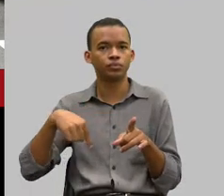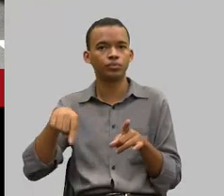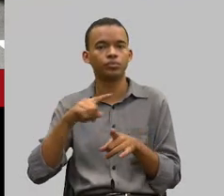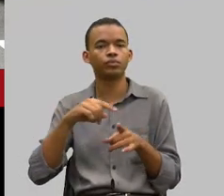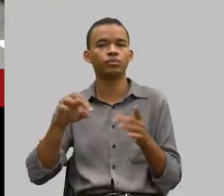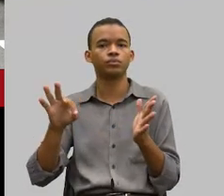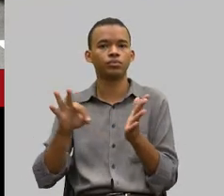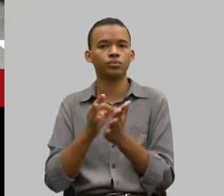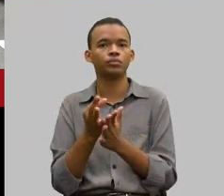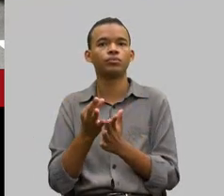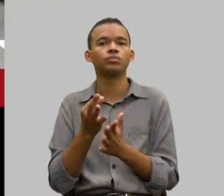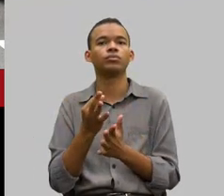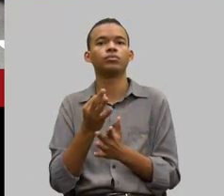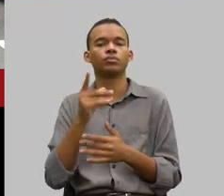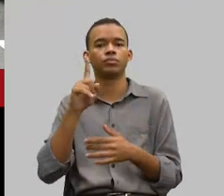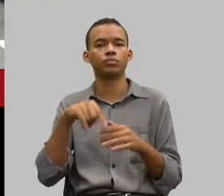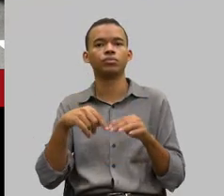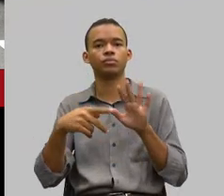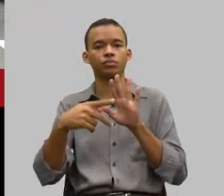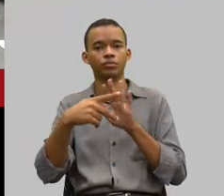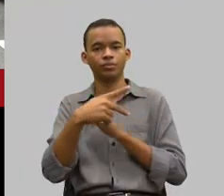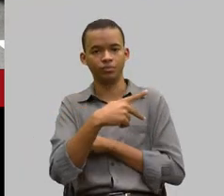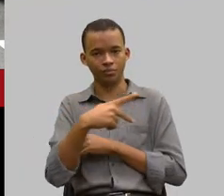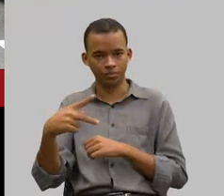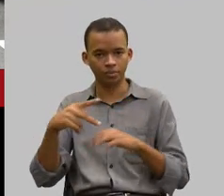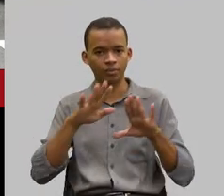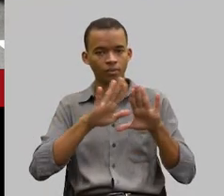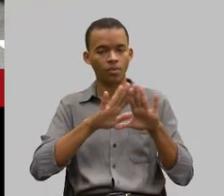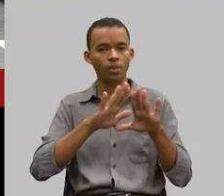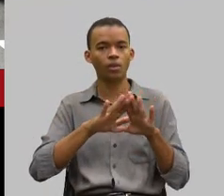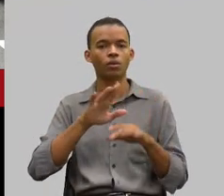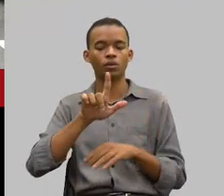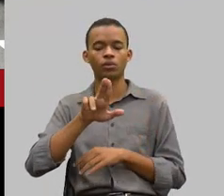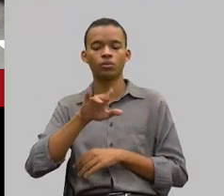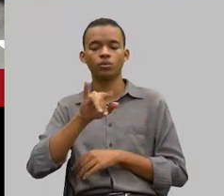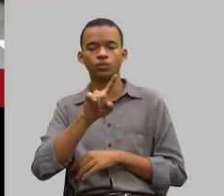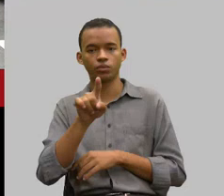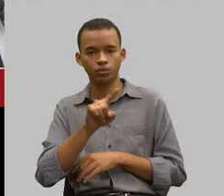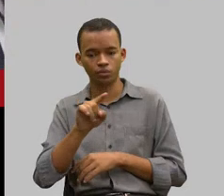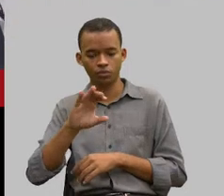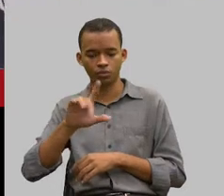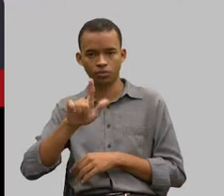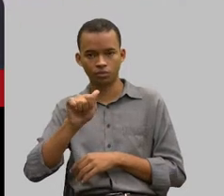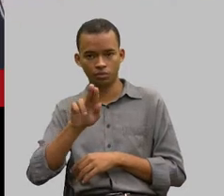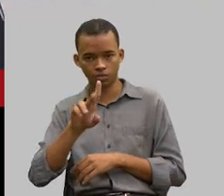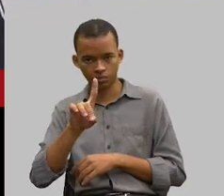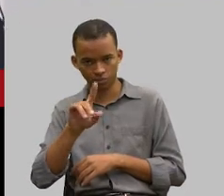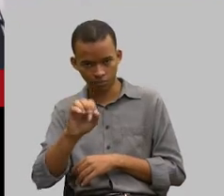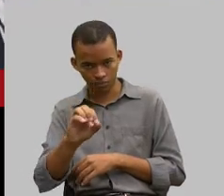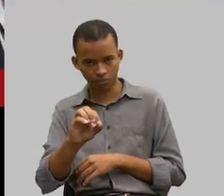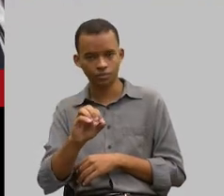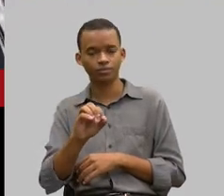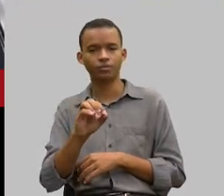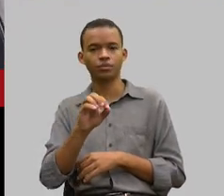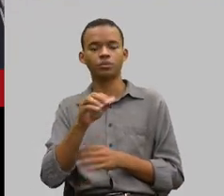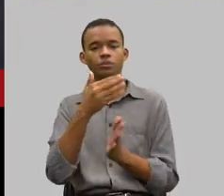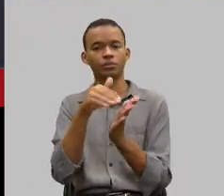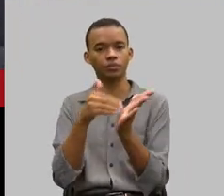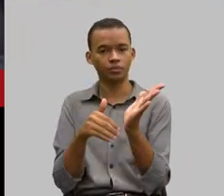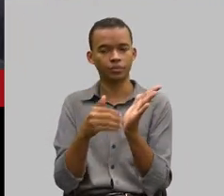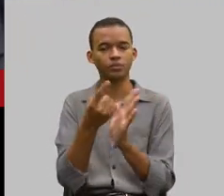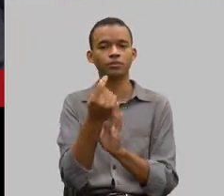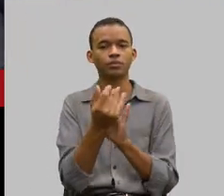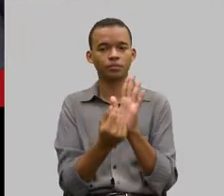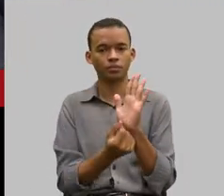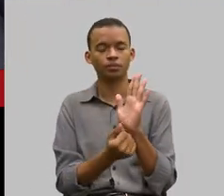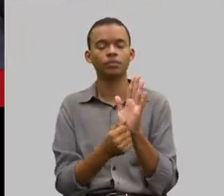presidente da casa ofici seu luí Cláudio Gomes secretári de fazenda e a senhora luí Cardoso Barreto em 10 de